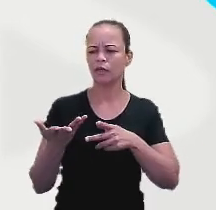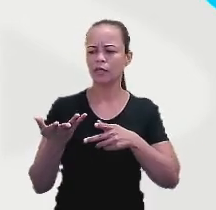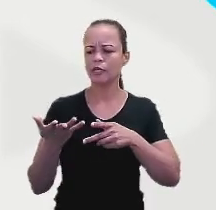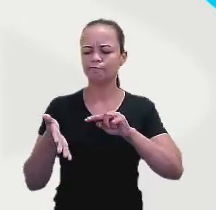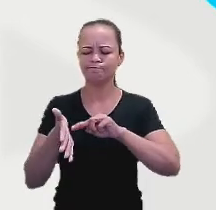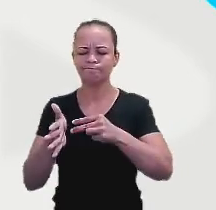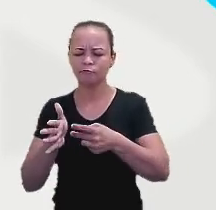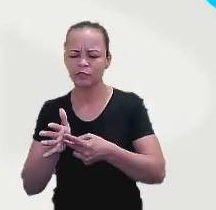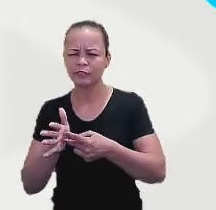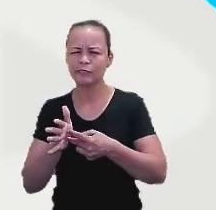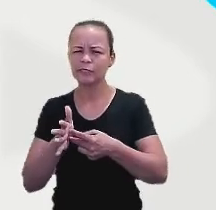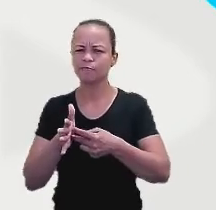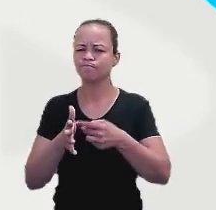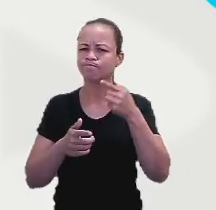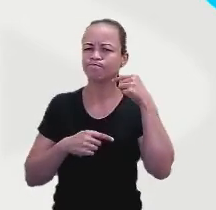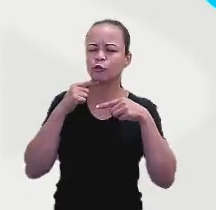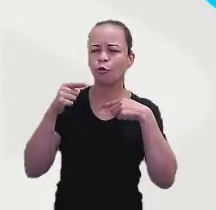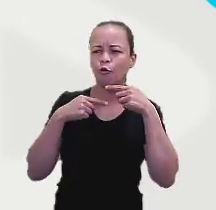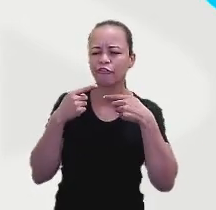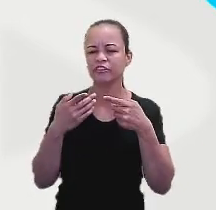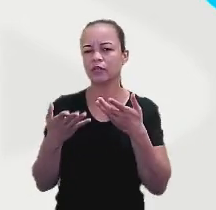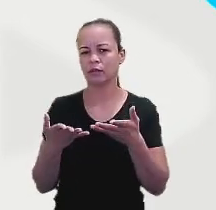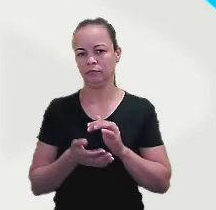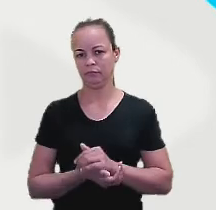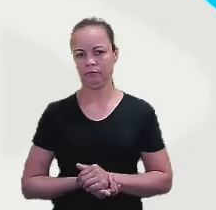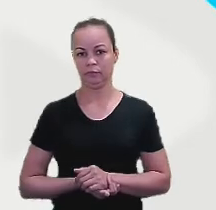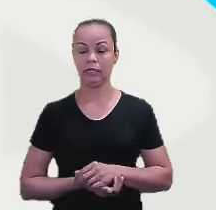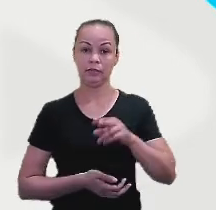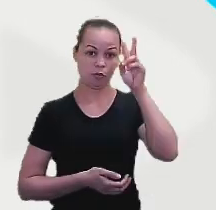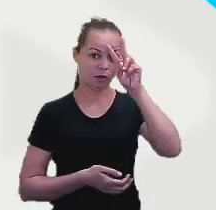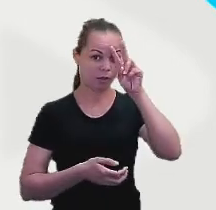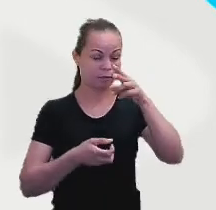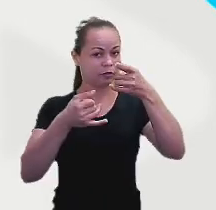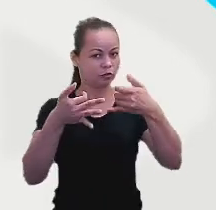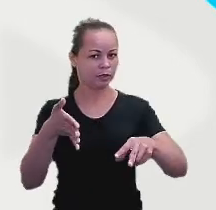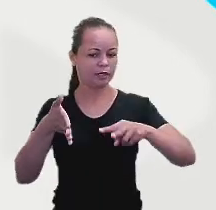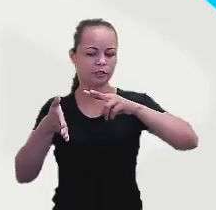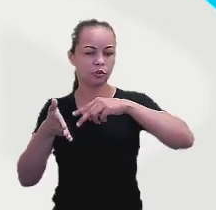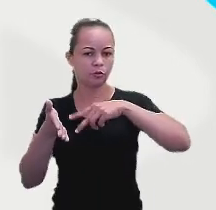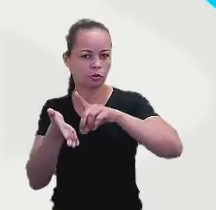palavrinhas. Então, ó, lembra que eu falei do dicionário?